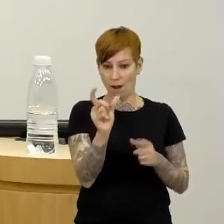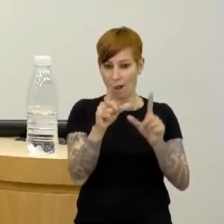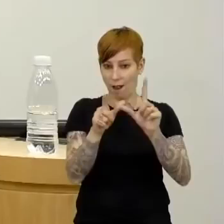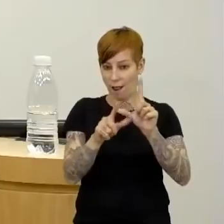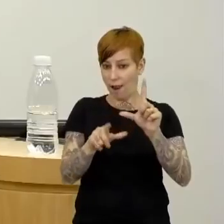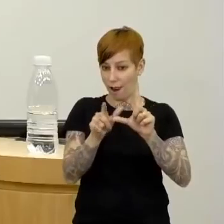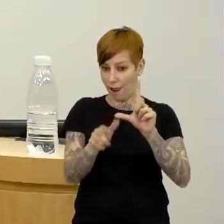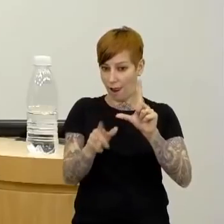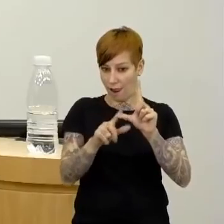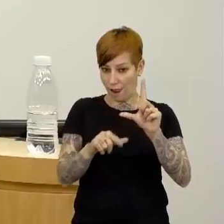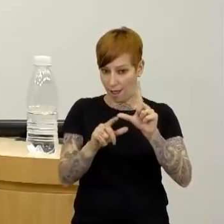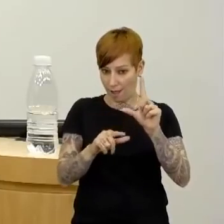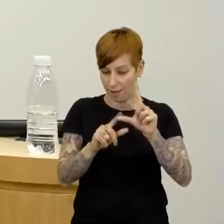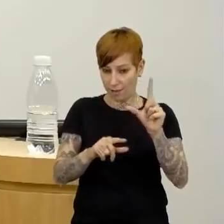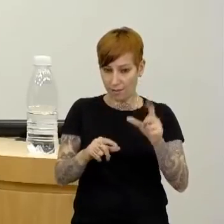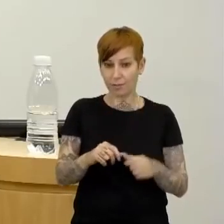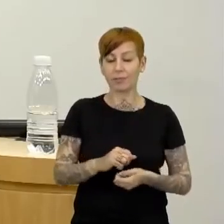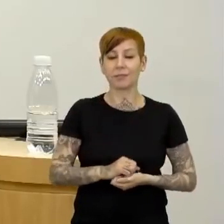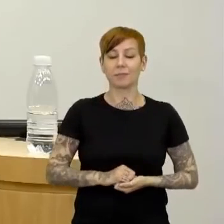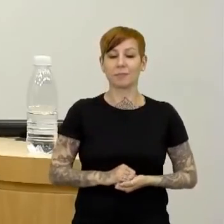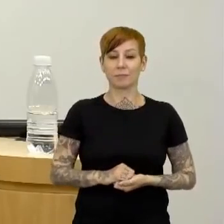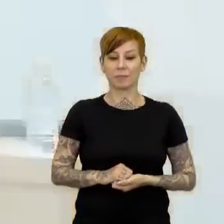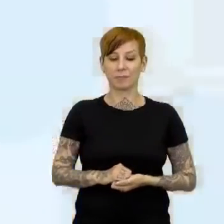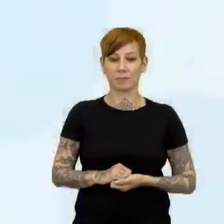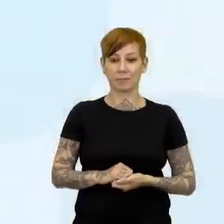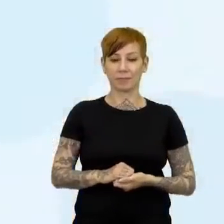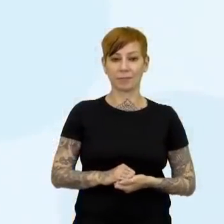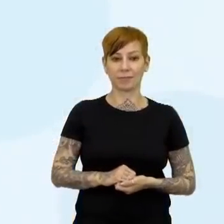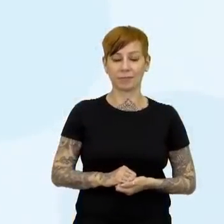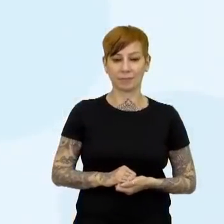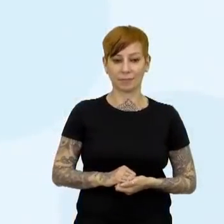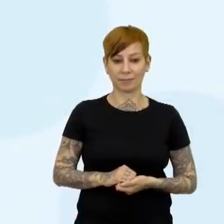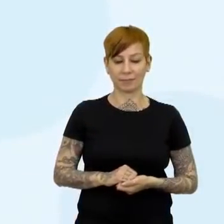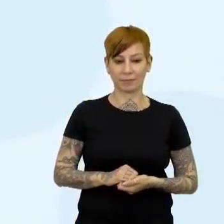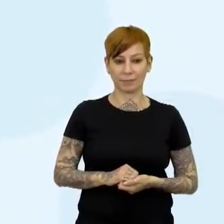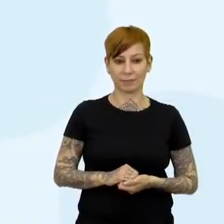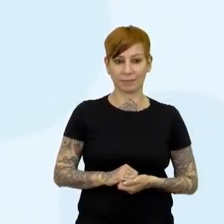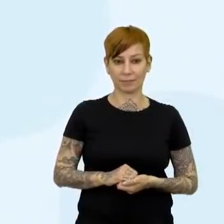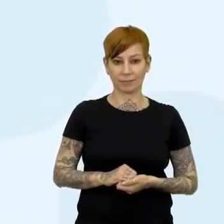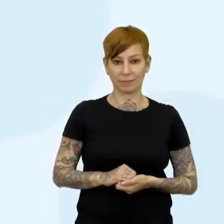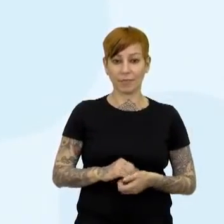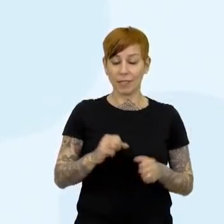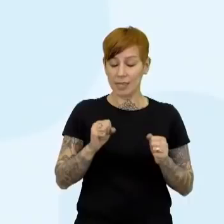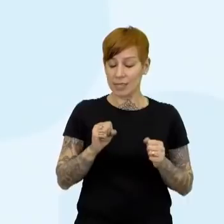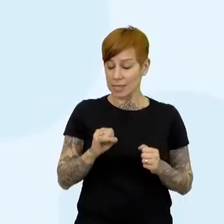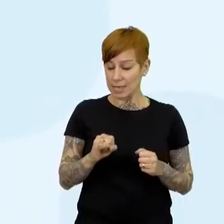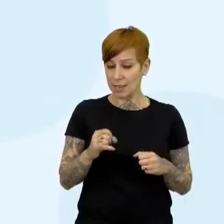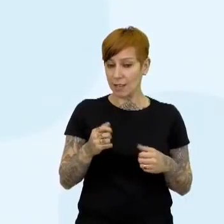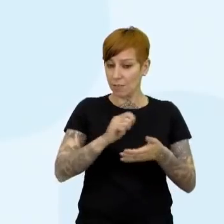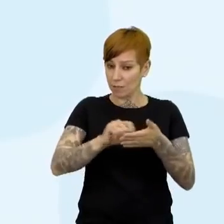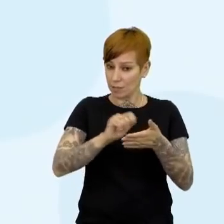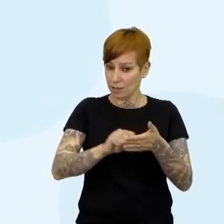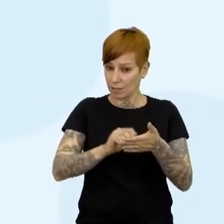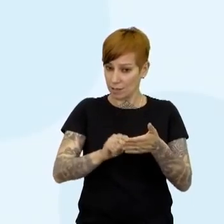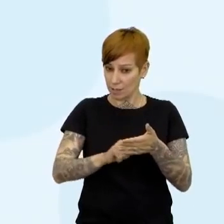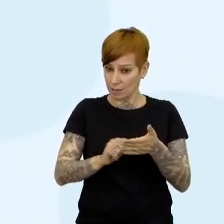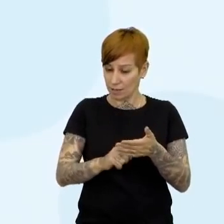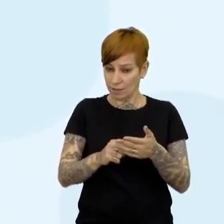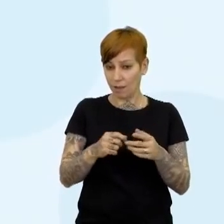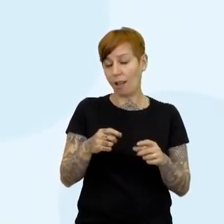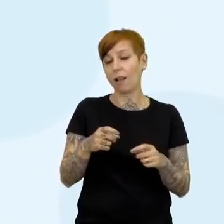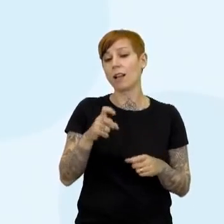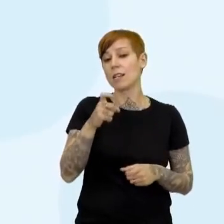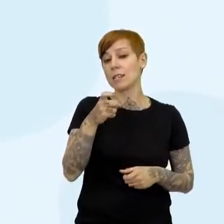grau dela é dois então um minutinho para vocês colocar E lembrando que se vocês quiserem escrever é expoente por